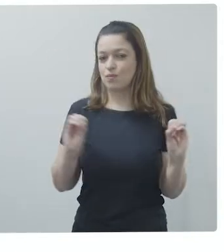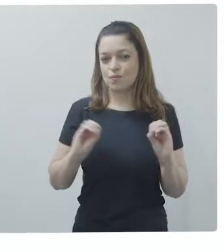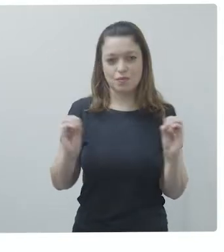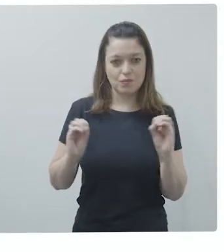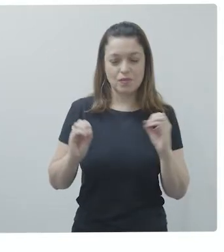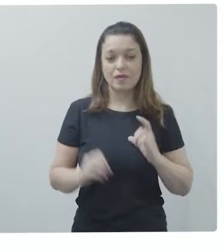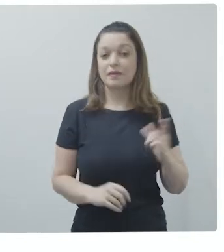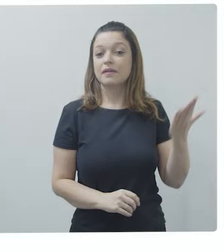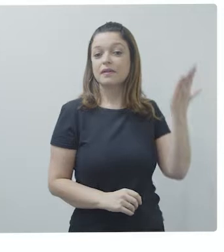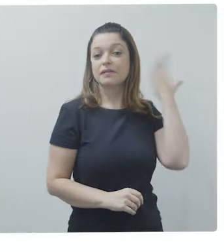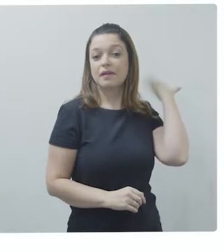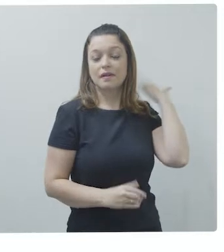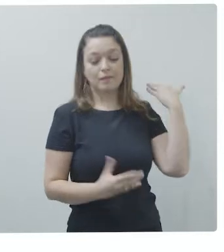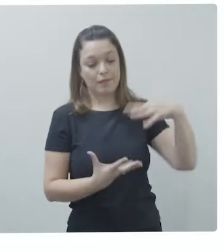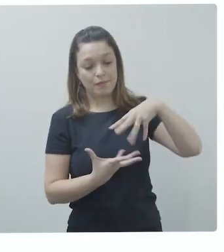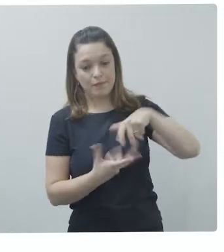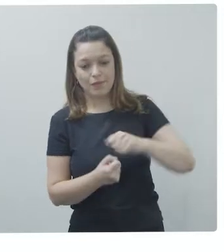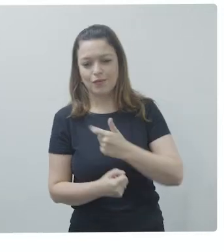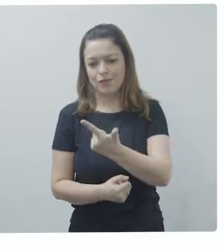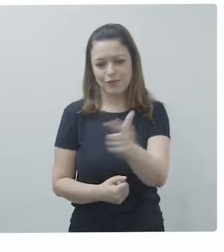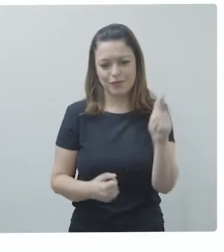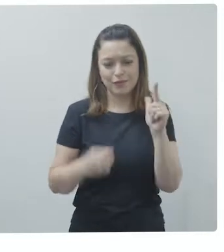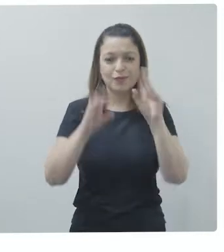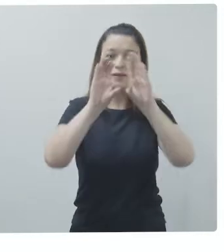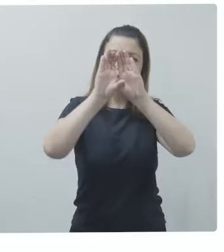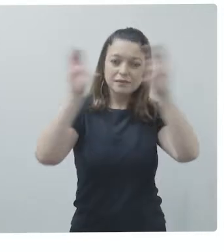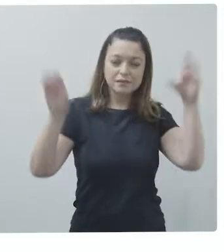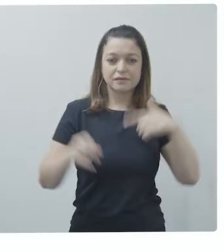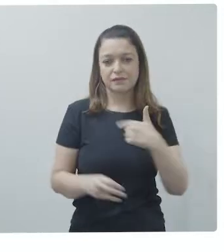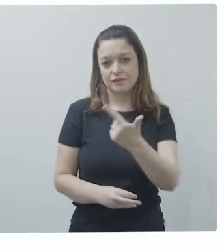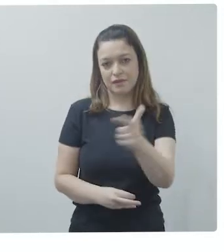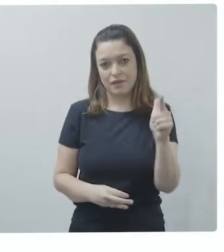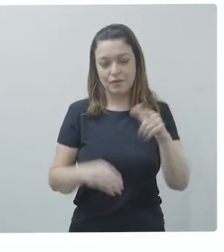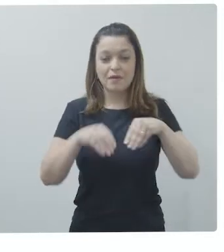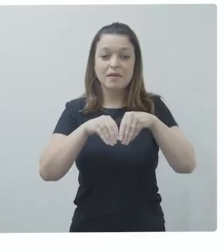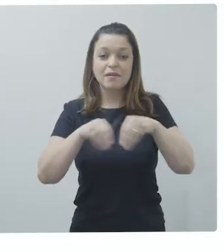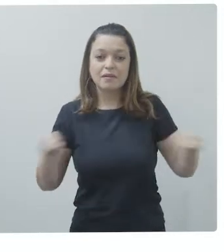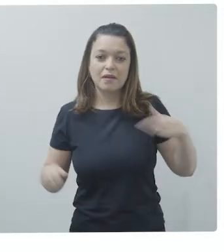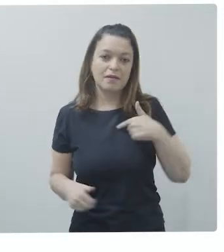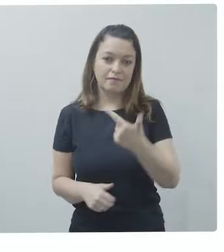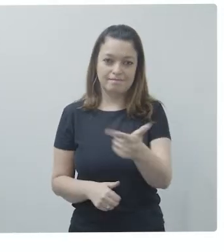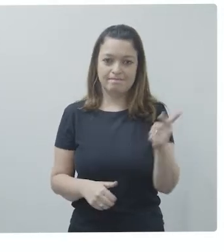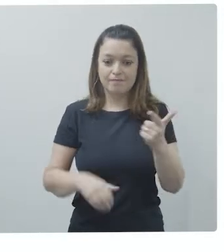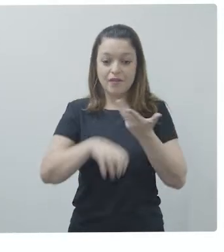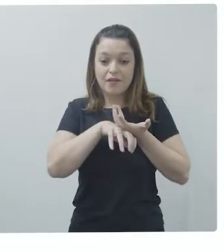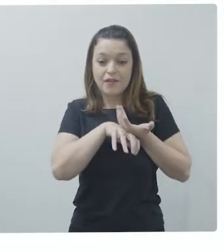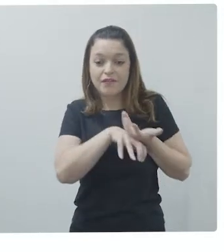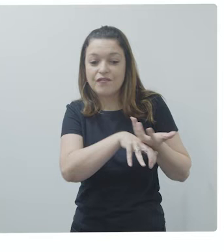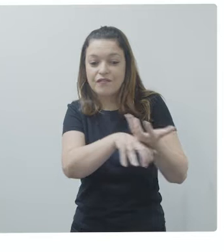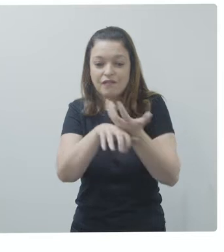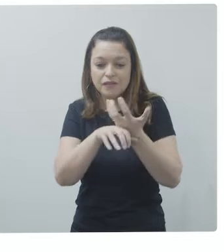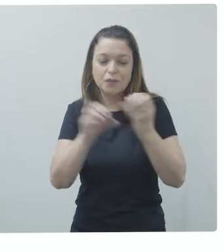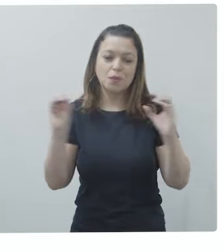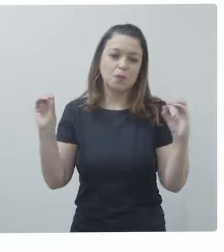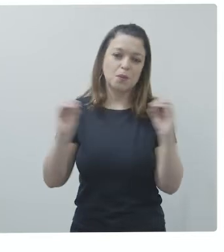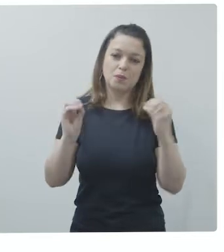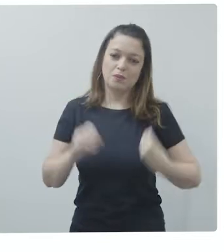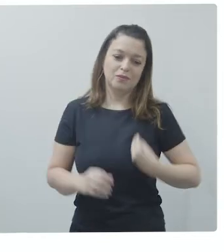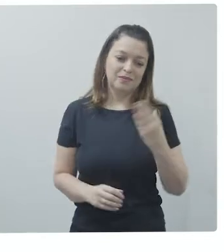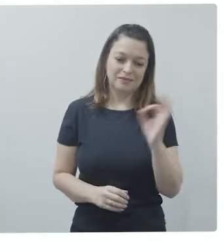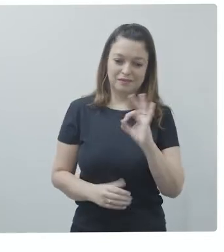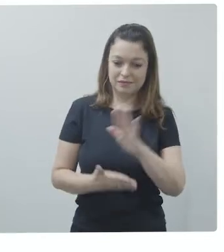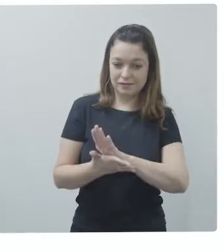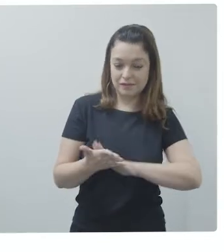havia mundo, não havia céu e não havia terra. O vazio não ficava em lugar algum.